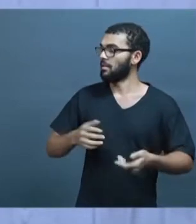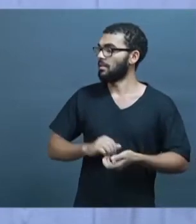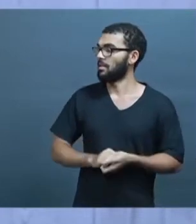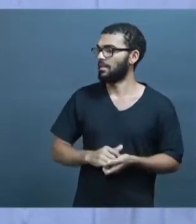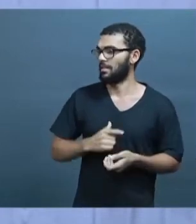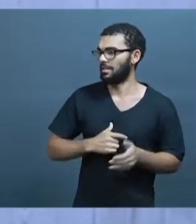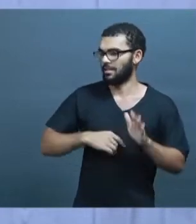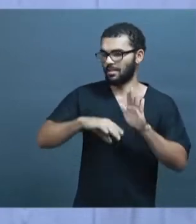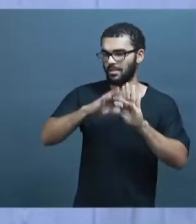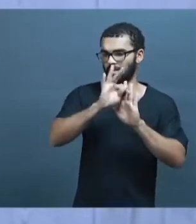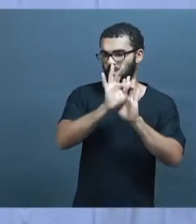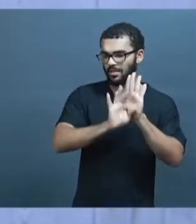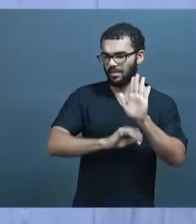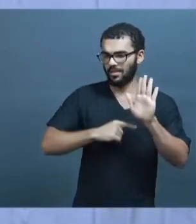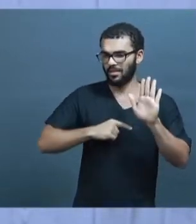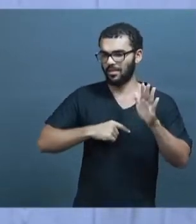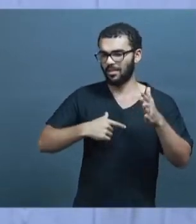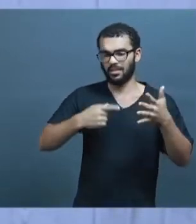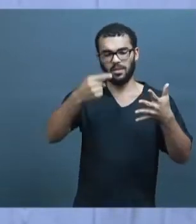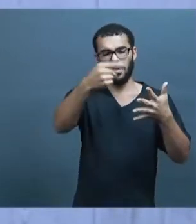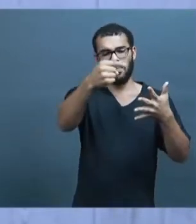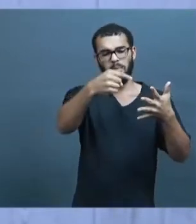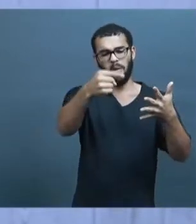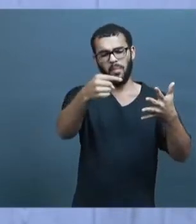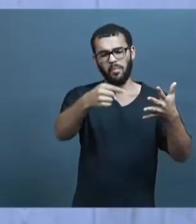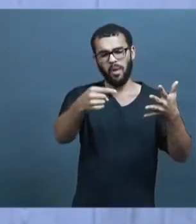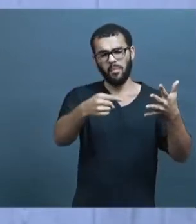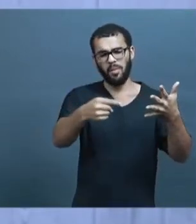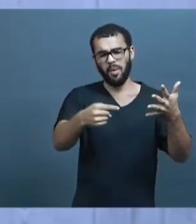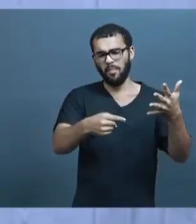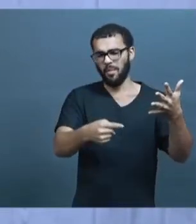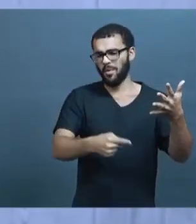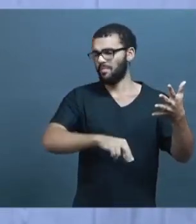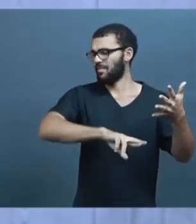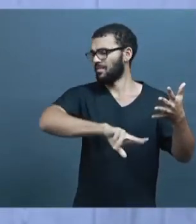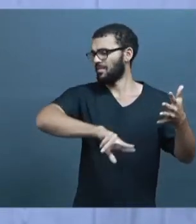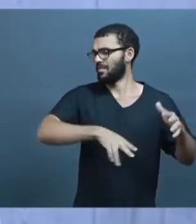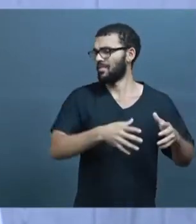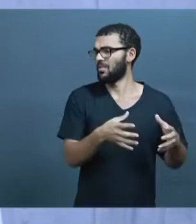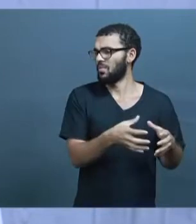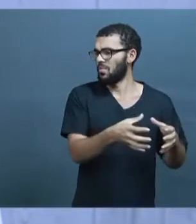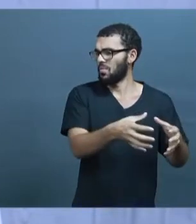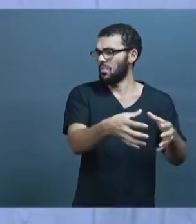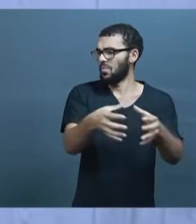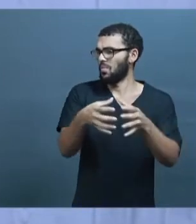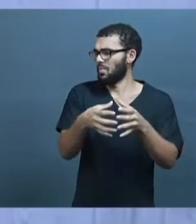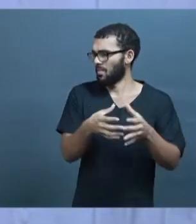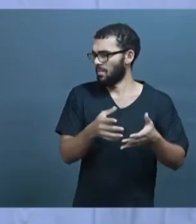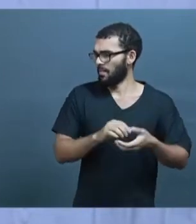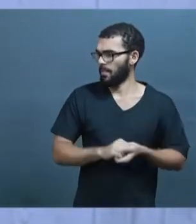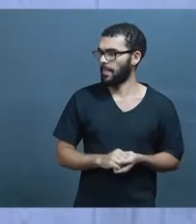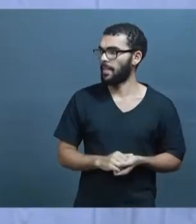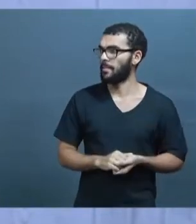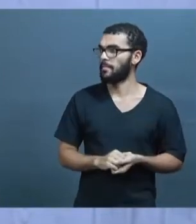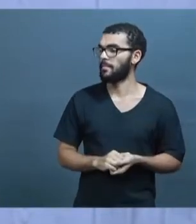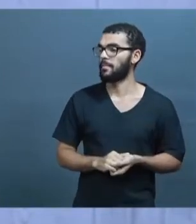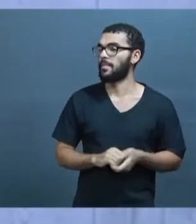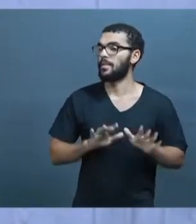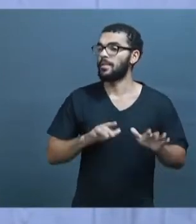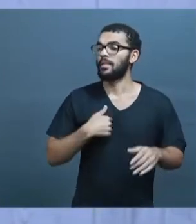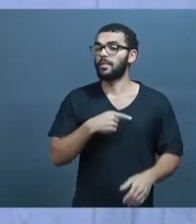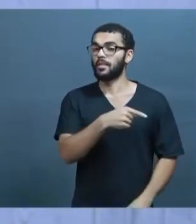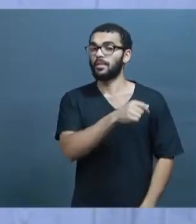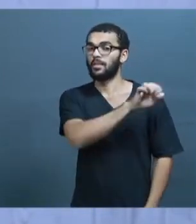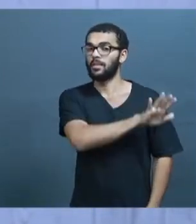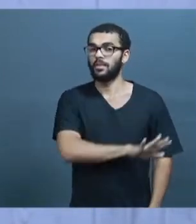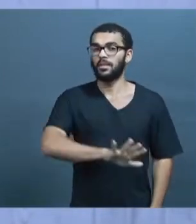quantidade de propostas de alteração para várias categorias. De uma maneira geral, ele procura